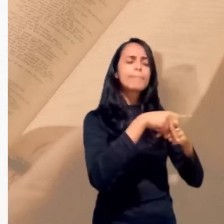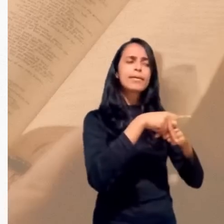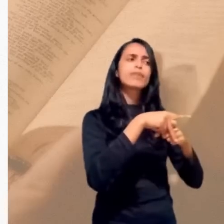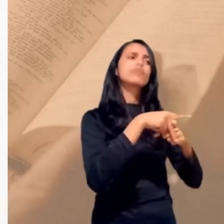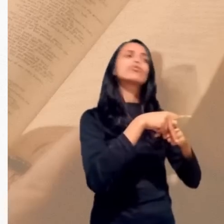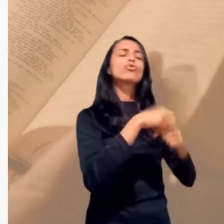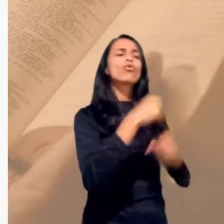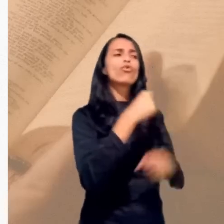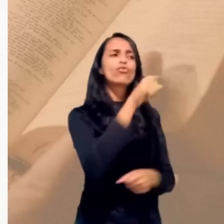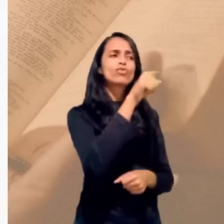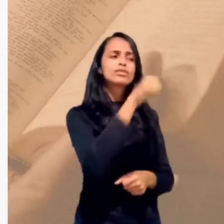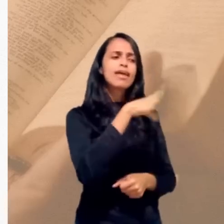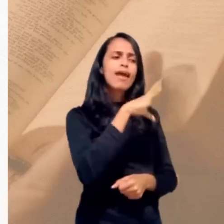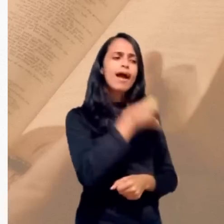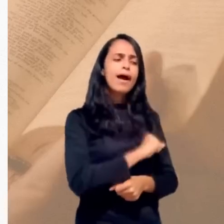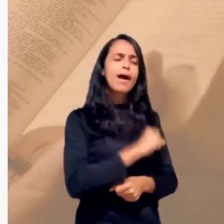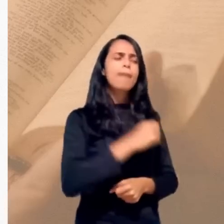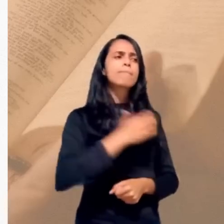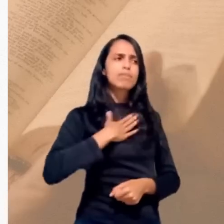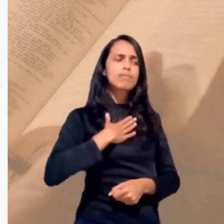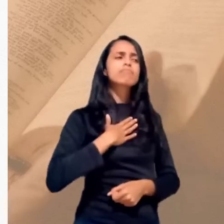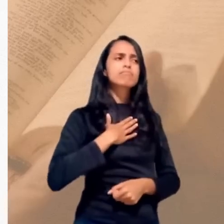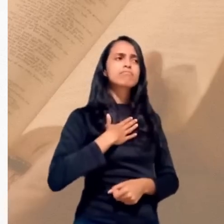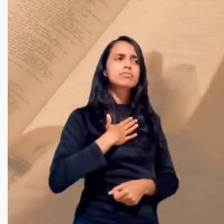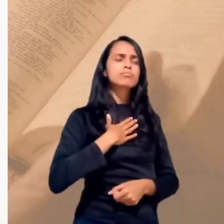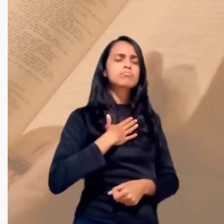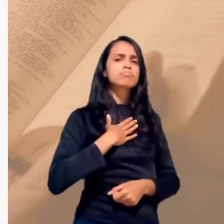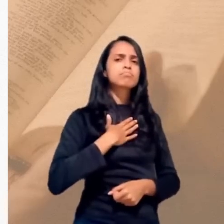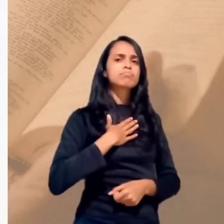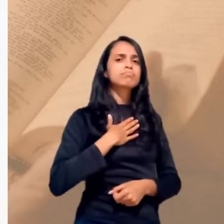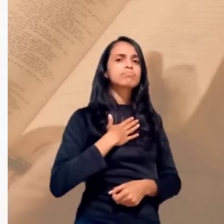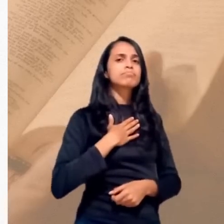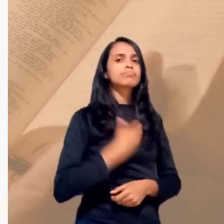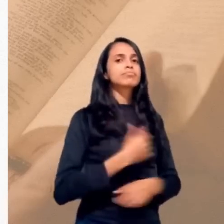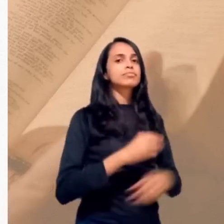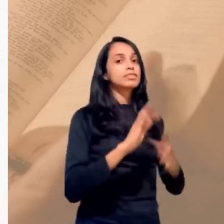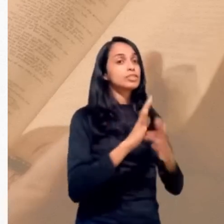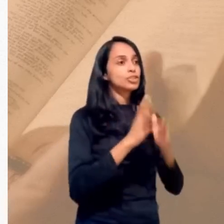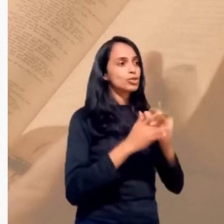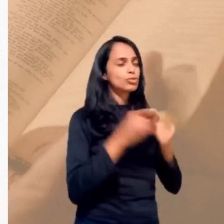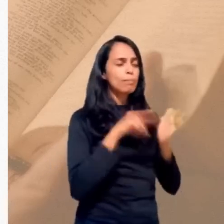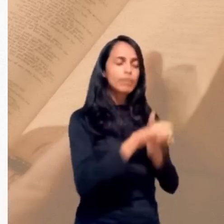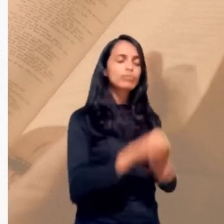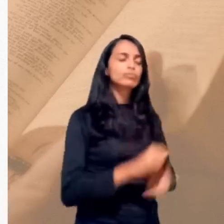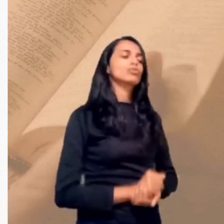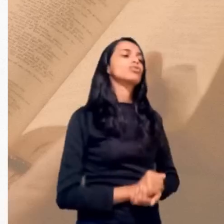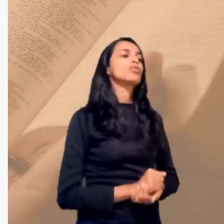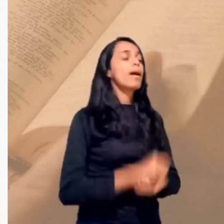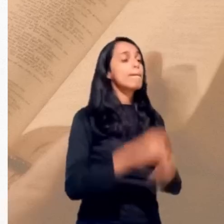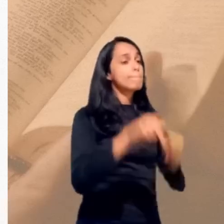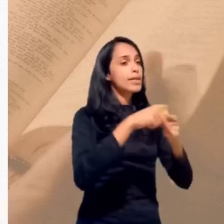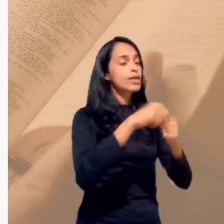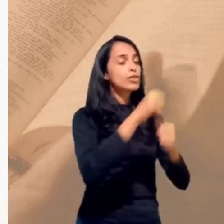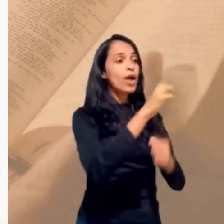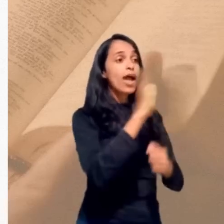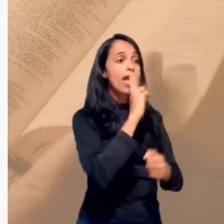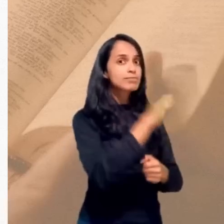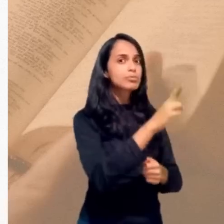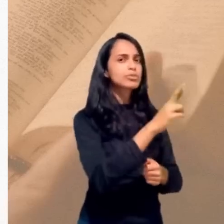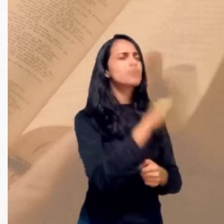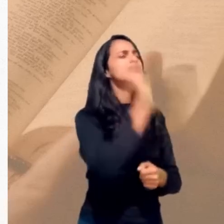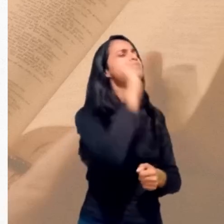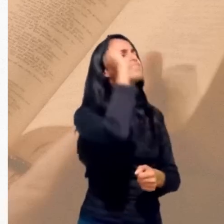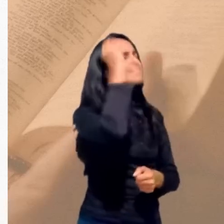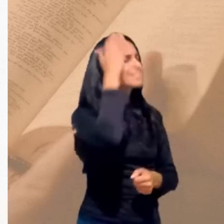amas-me? Disse-lhe: Sim, Senhor, tu sabes que te amo.